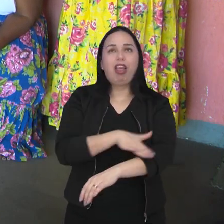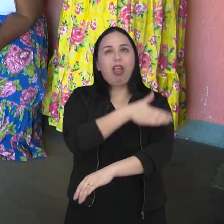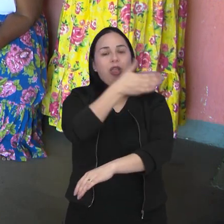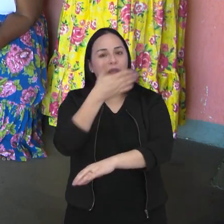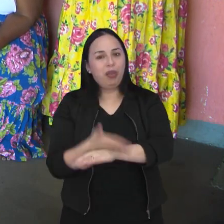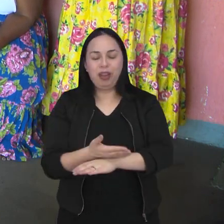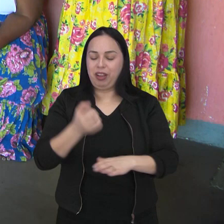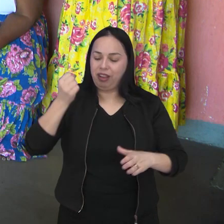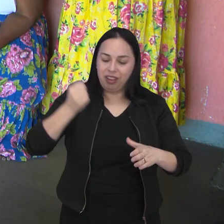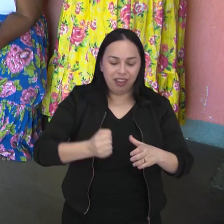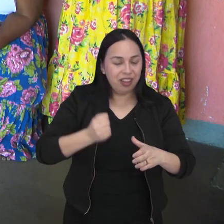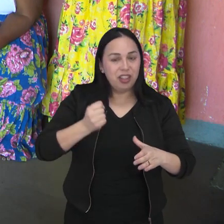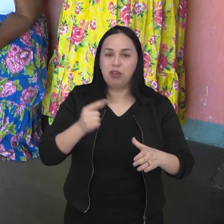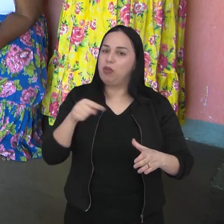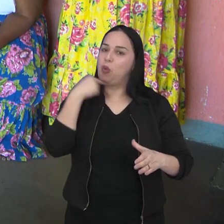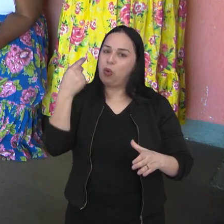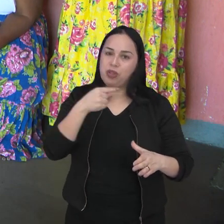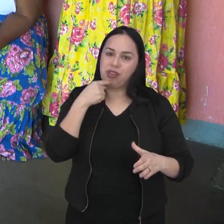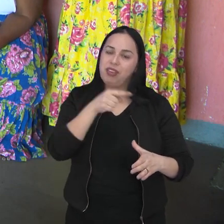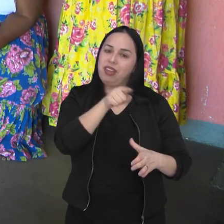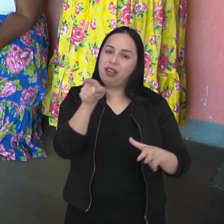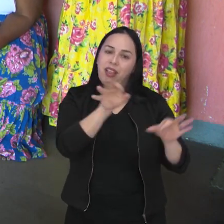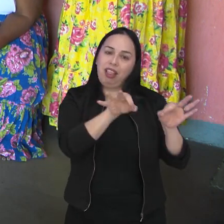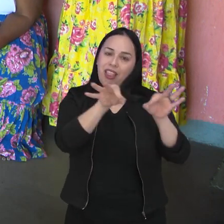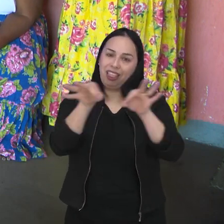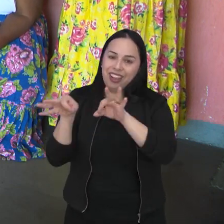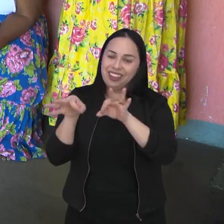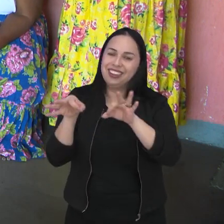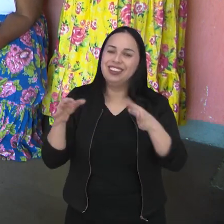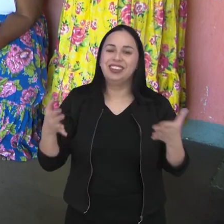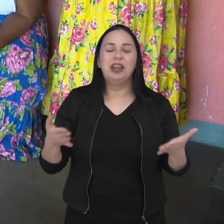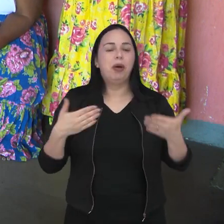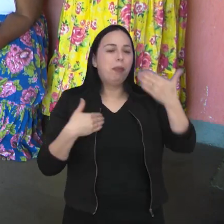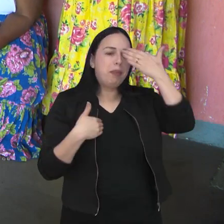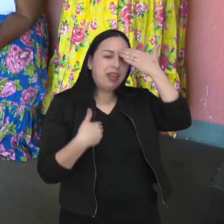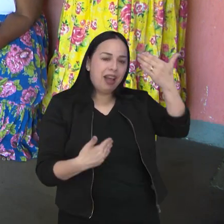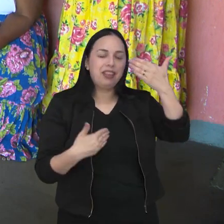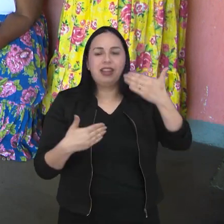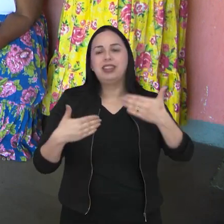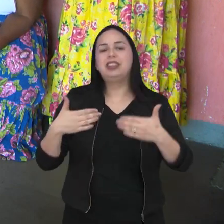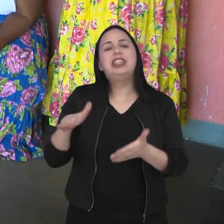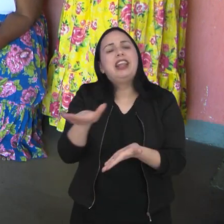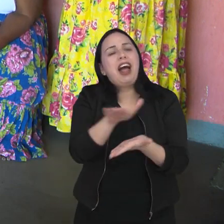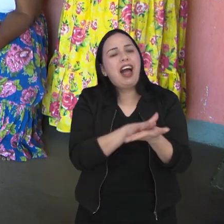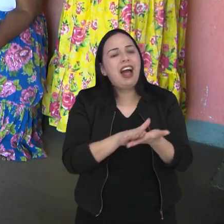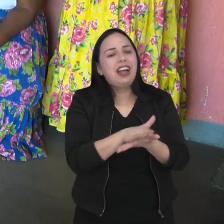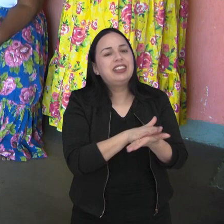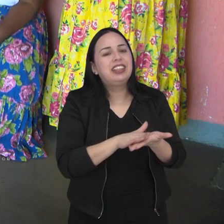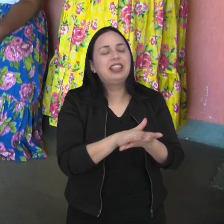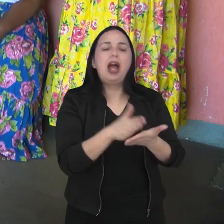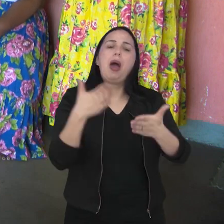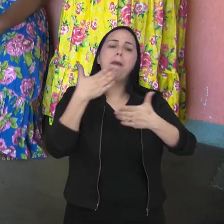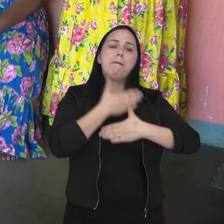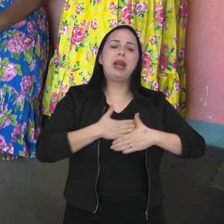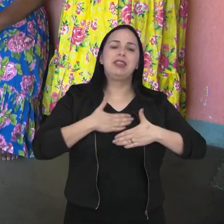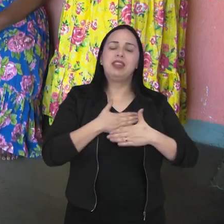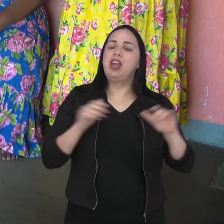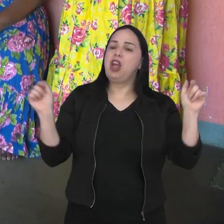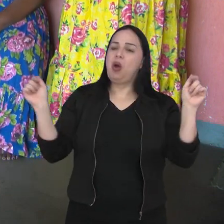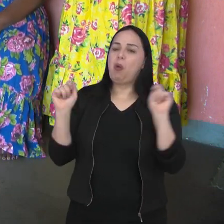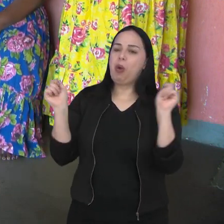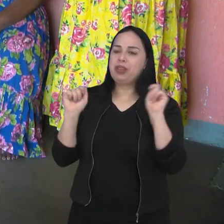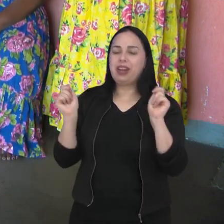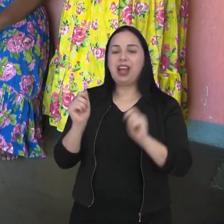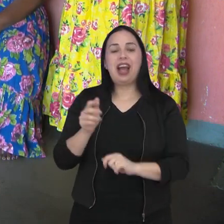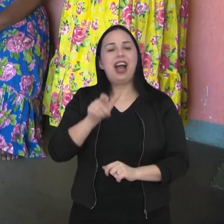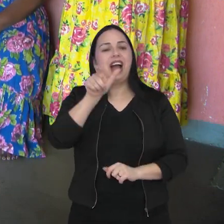tarde inteirinha e não vai dar tempo, né? E você vai ter que ficar acompanhando em casa. Tá. Obrigada por me receber aqui na Casa de Cultura. É um prazer. Eu